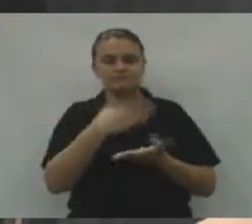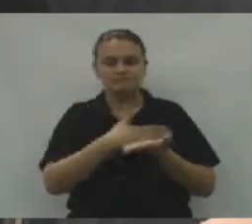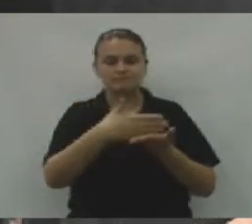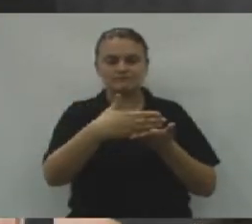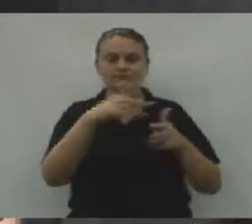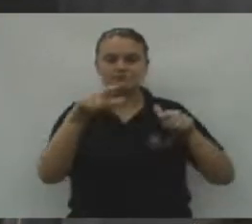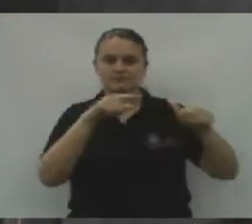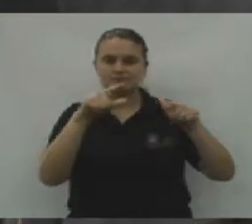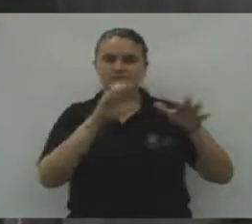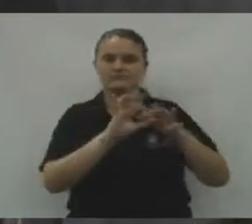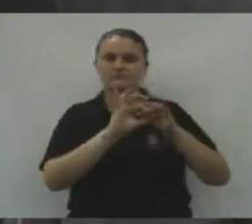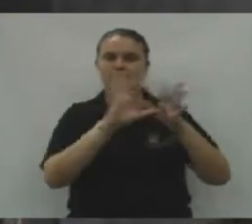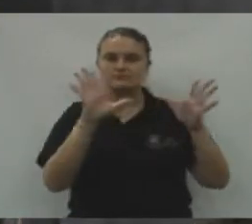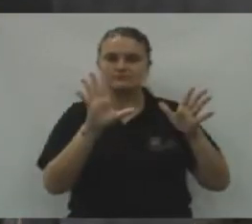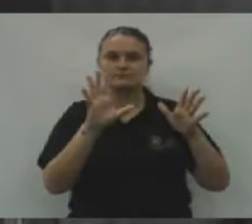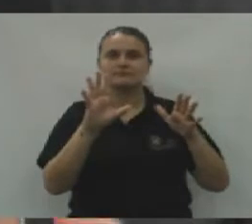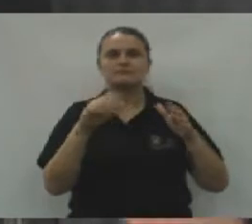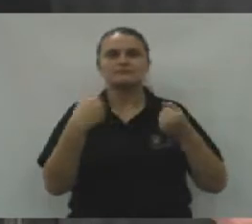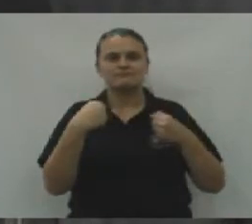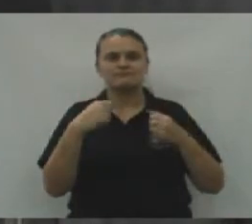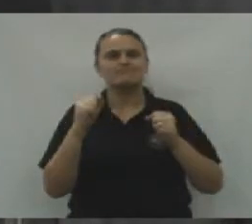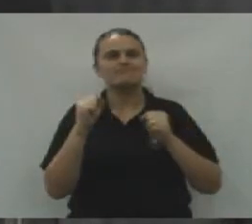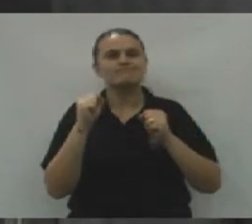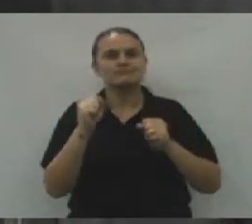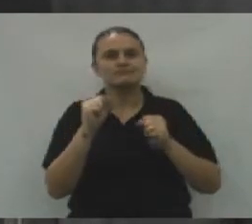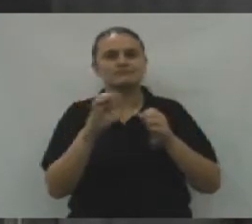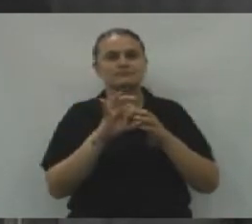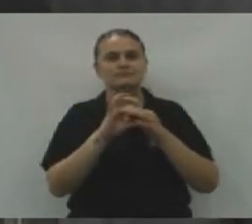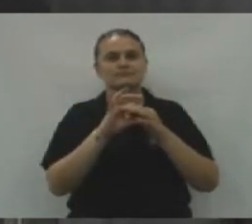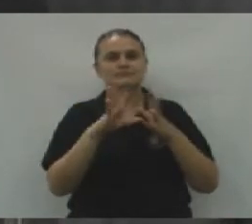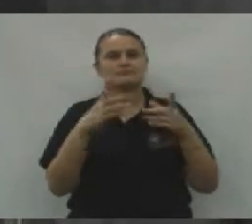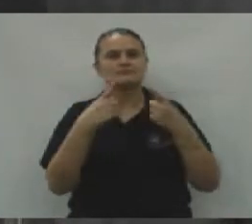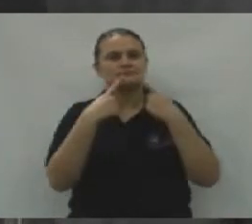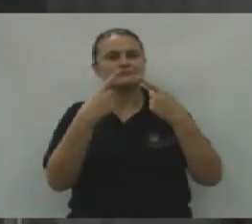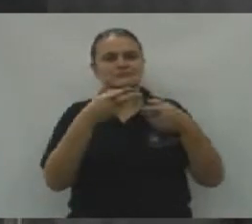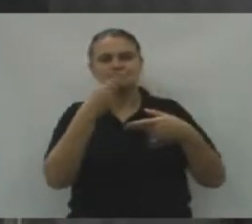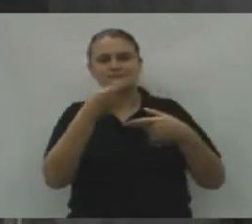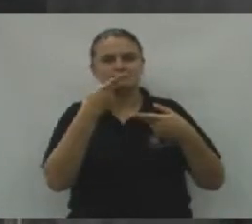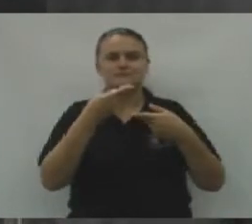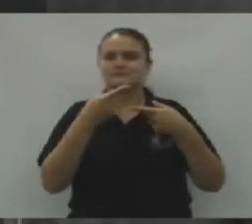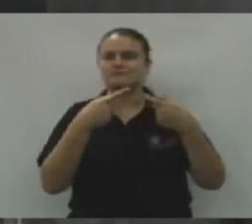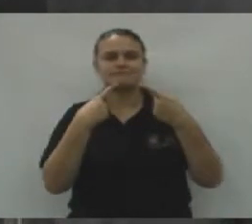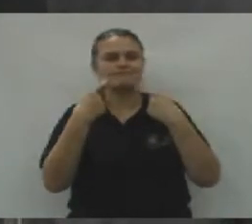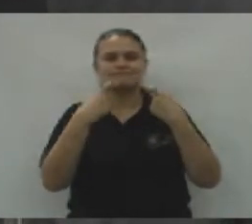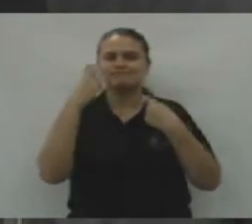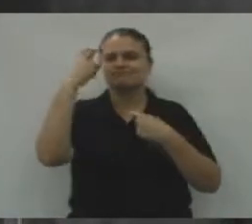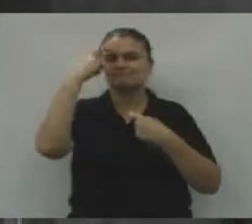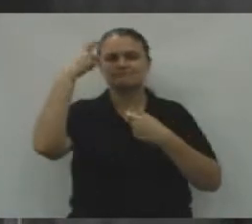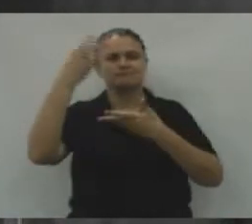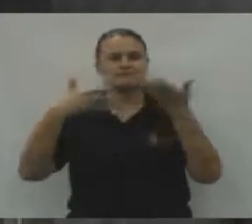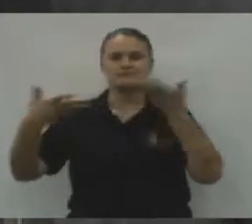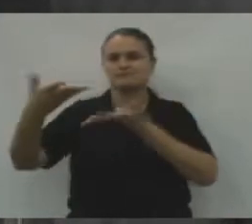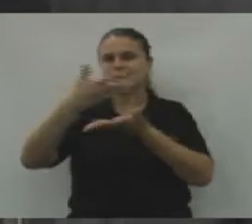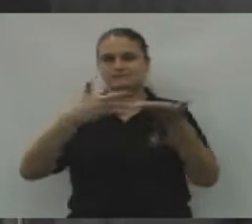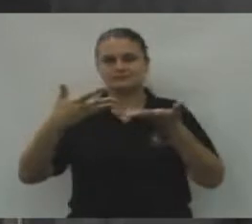trabalho democrático é poder permitir a expressão verbal e intelectual de